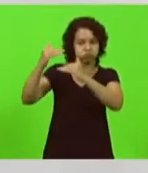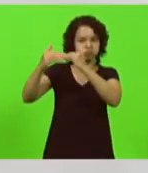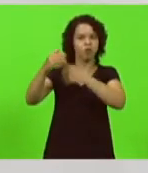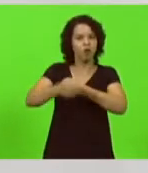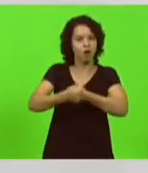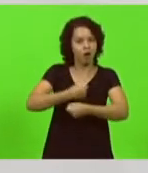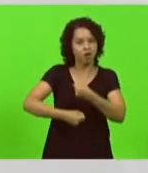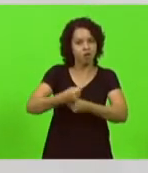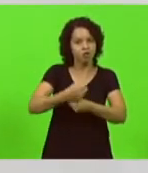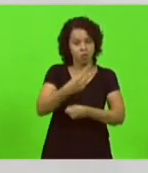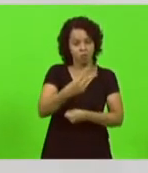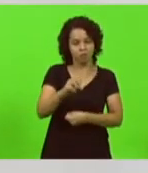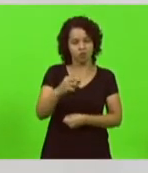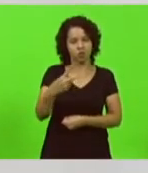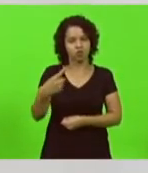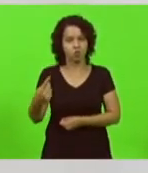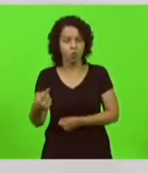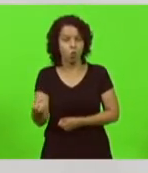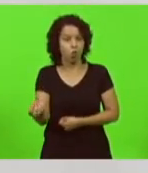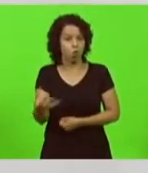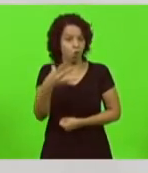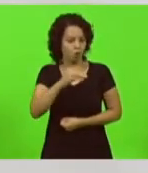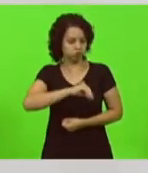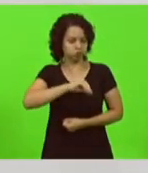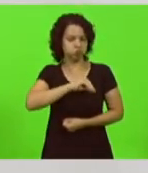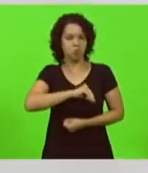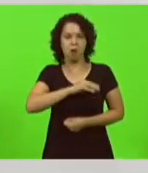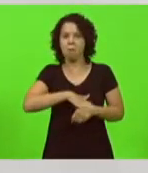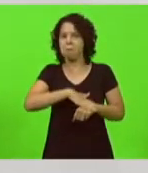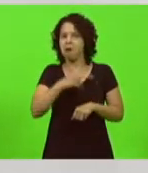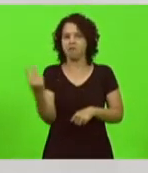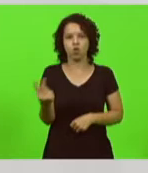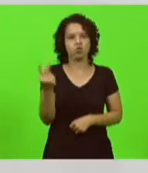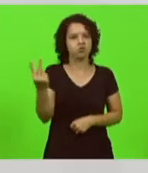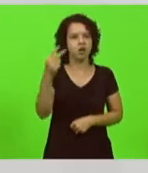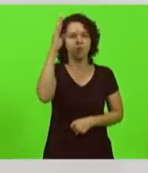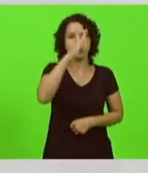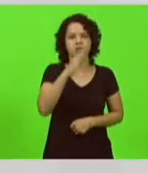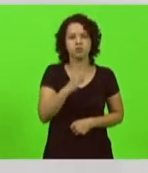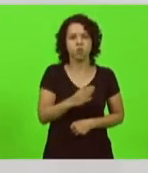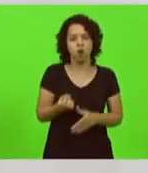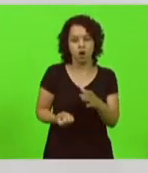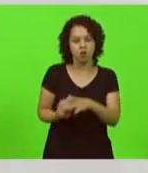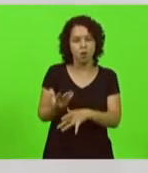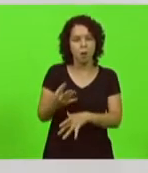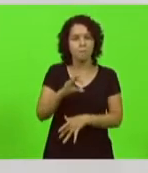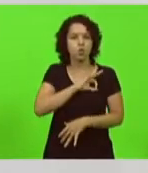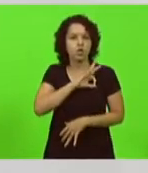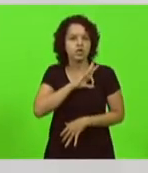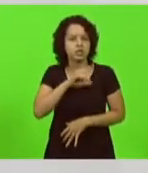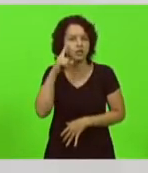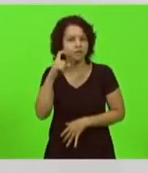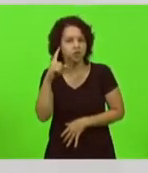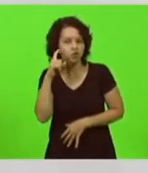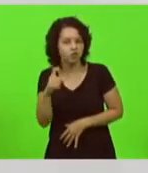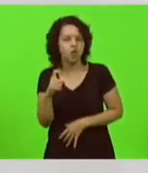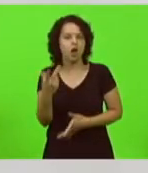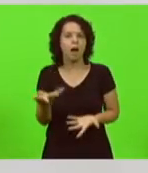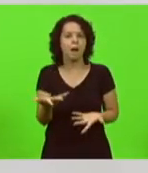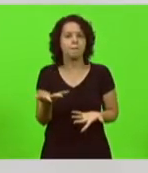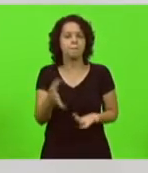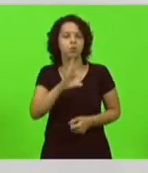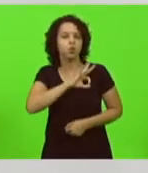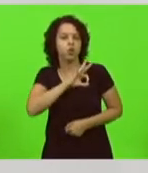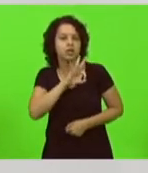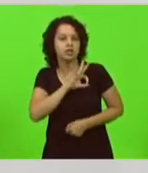remuneração entre as mais valorizadas do Brasil, criação da polícia científica, criação da polícia penal e